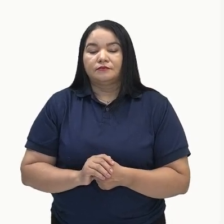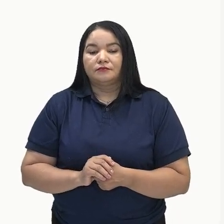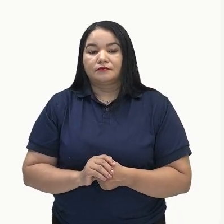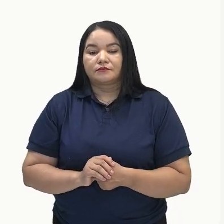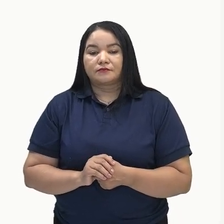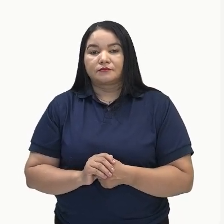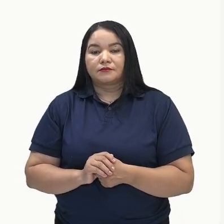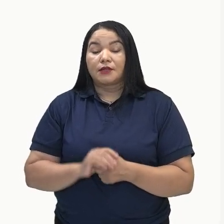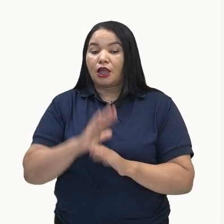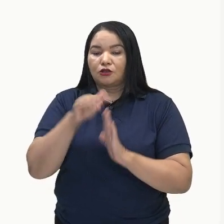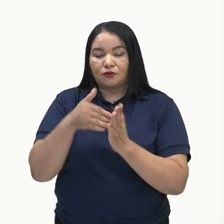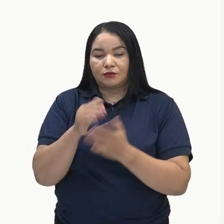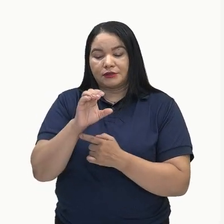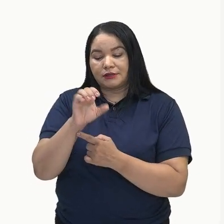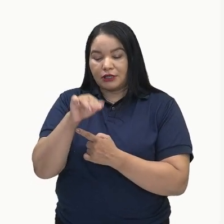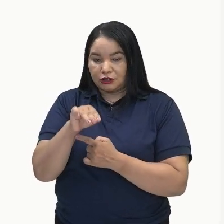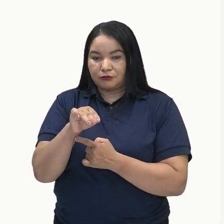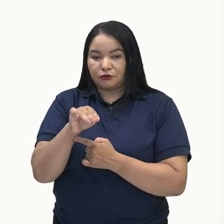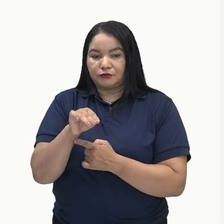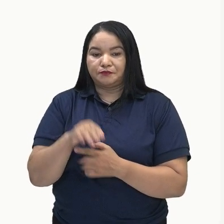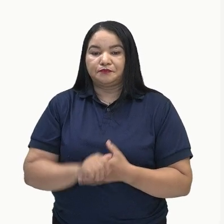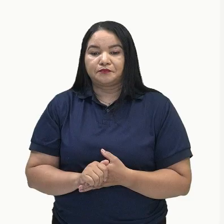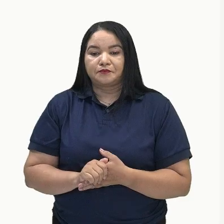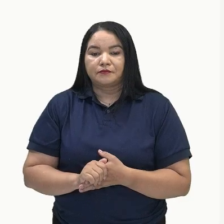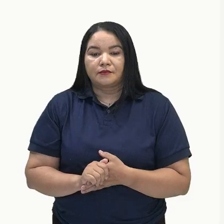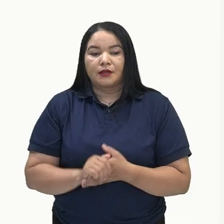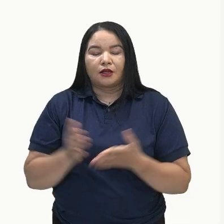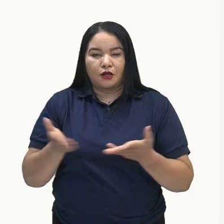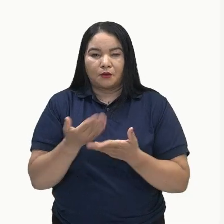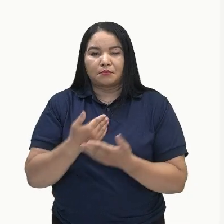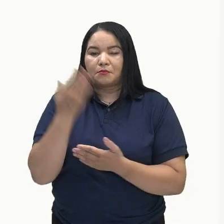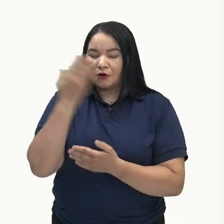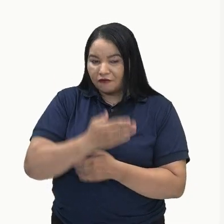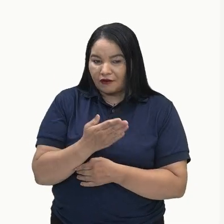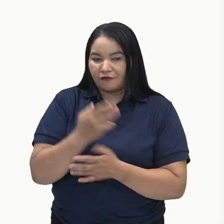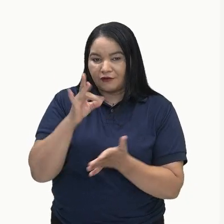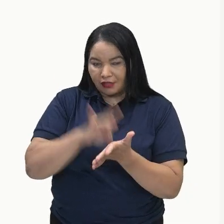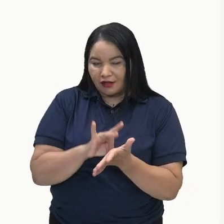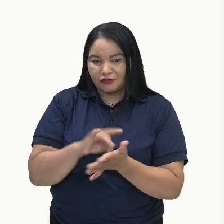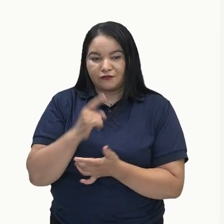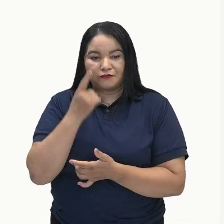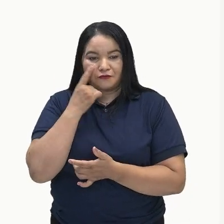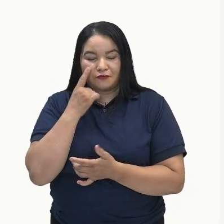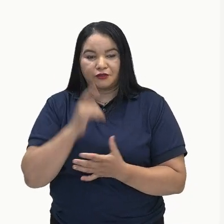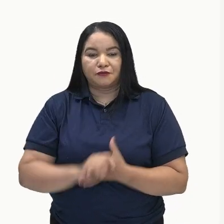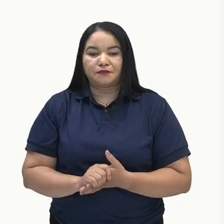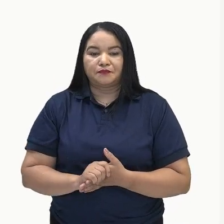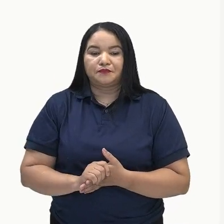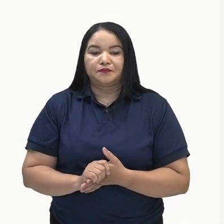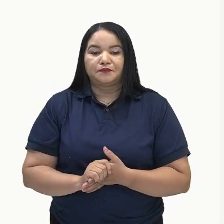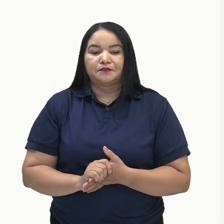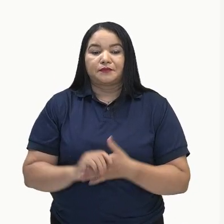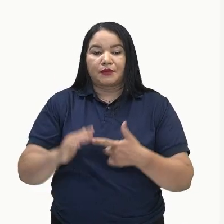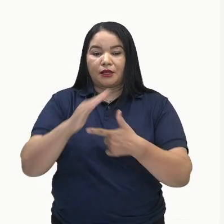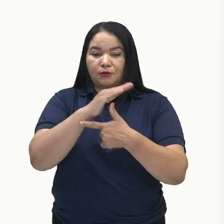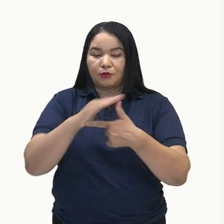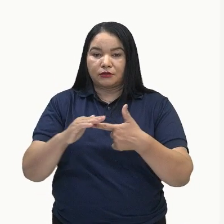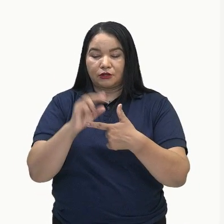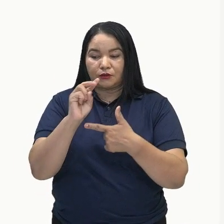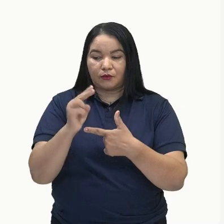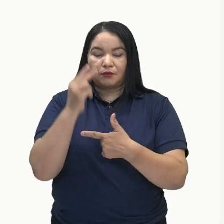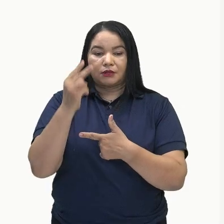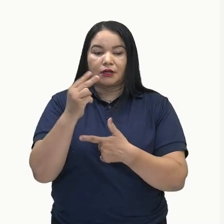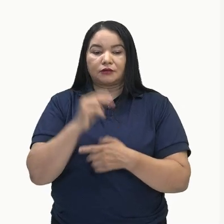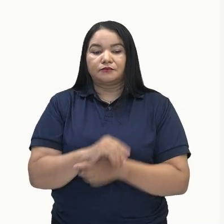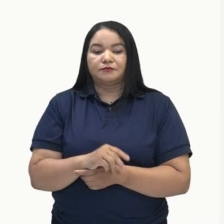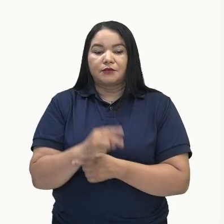outro 10 centímetros, né? Bom, dito isto, bora provar se isso é verdade. Ó. Hipotenusa elevada ao quadrado,